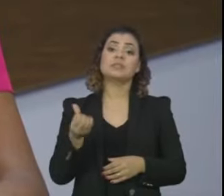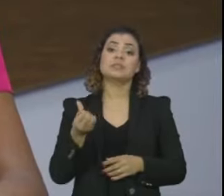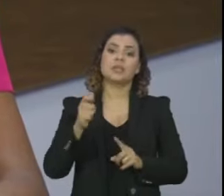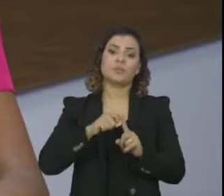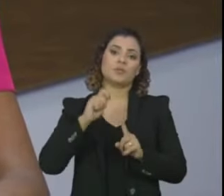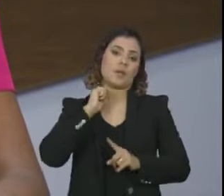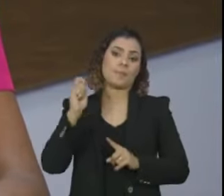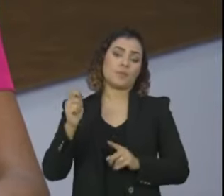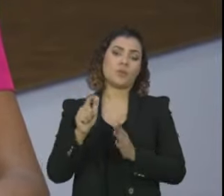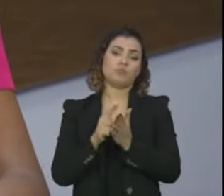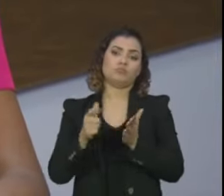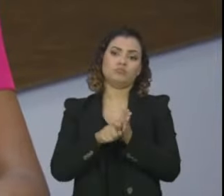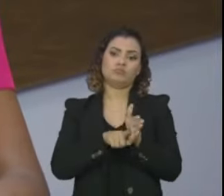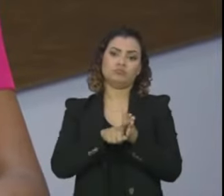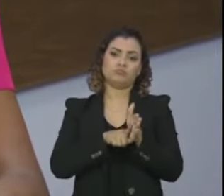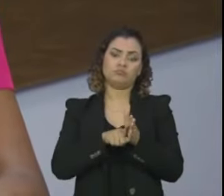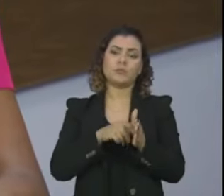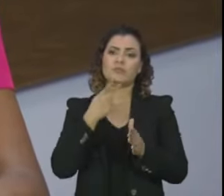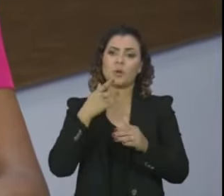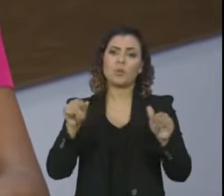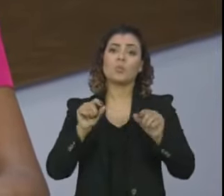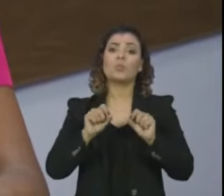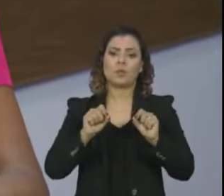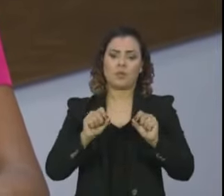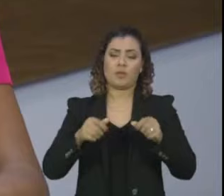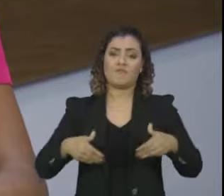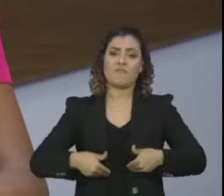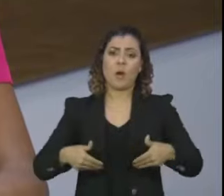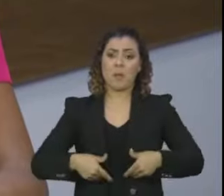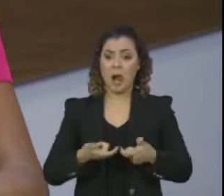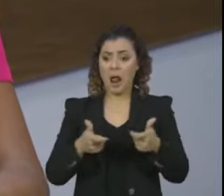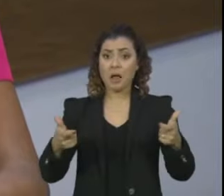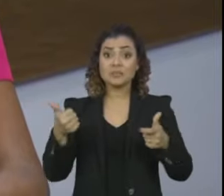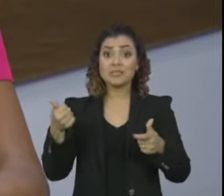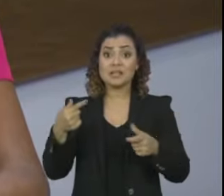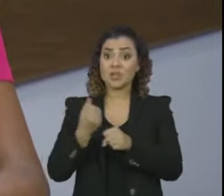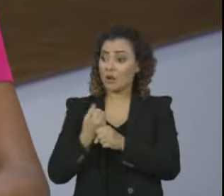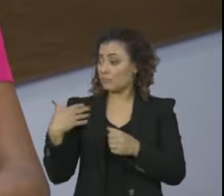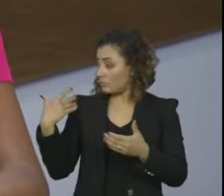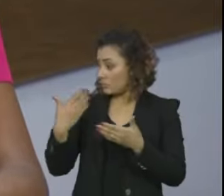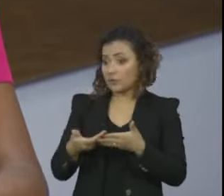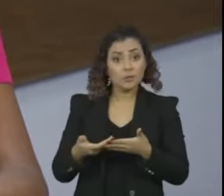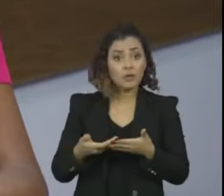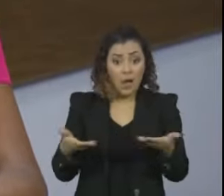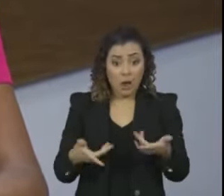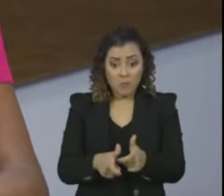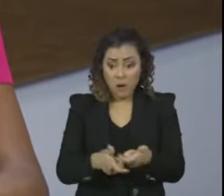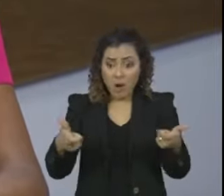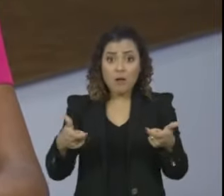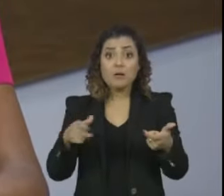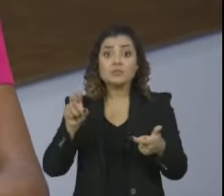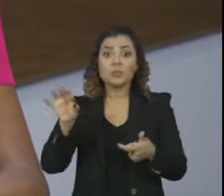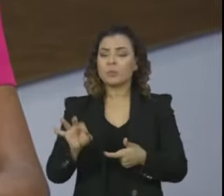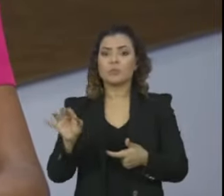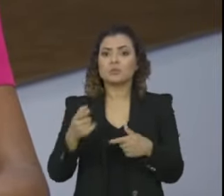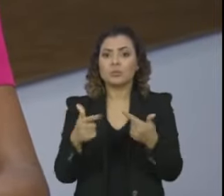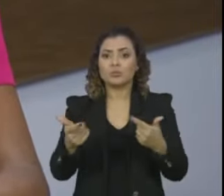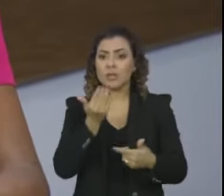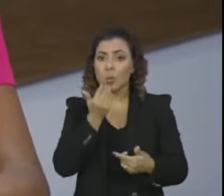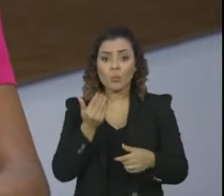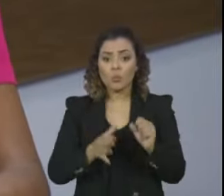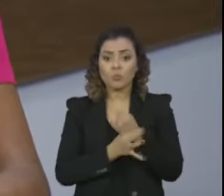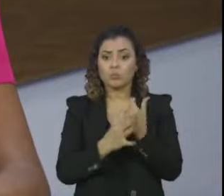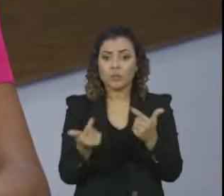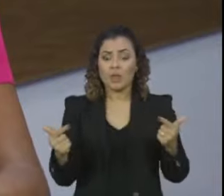seis de Abril trouxe que a fome cresce pela primeira vez em 17 anos mais da metade da população não tem garantia de